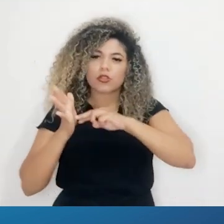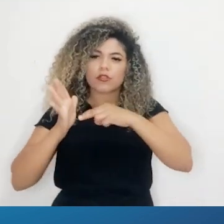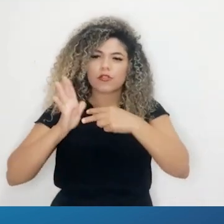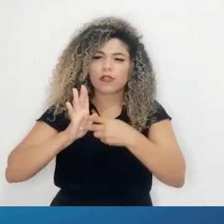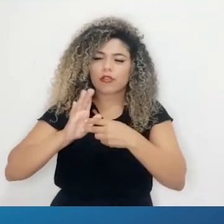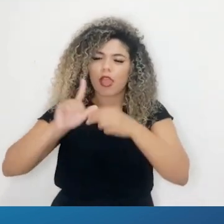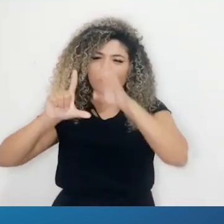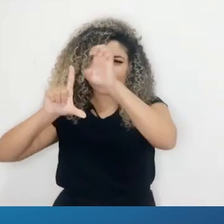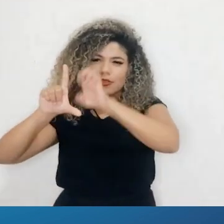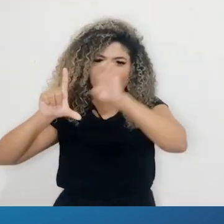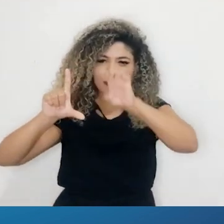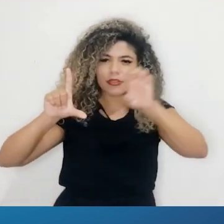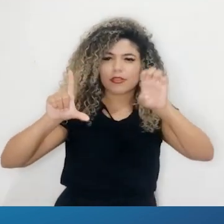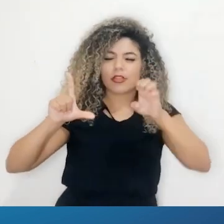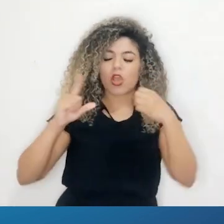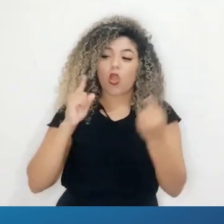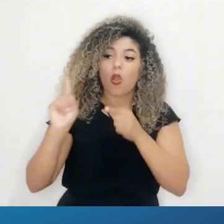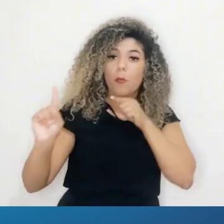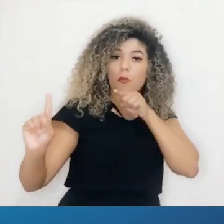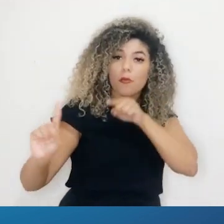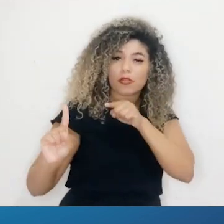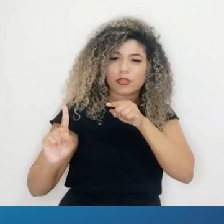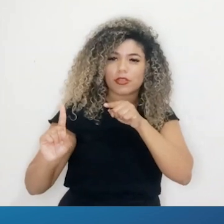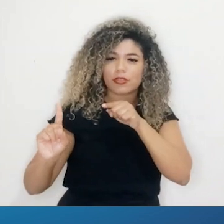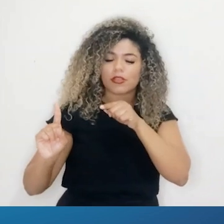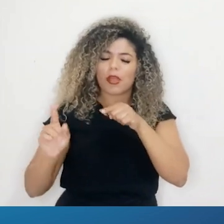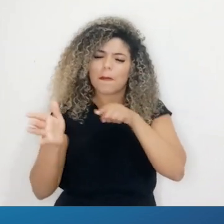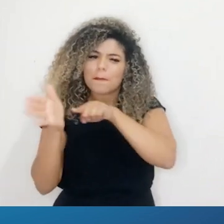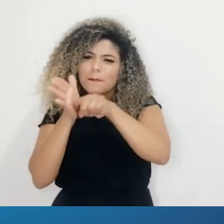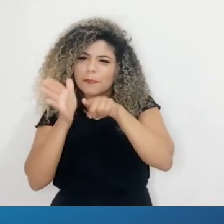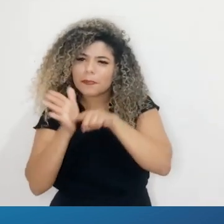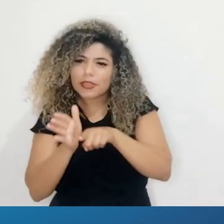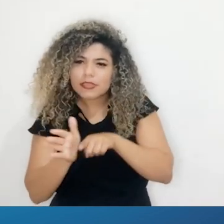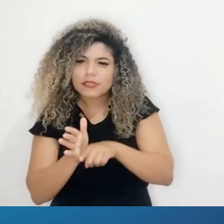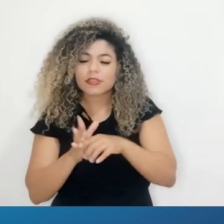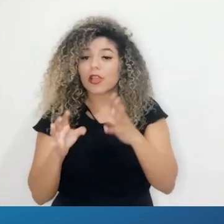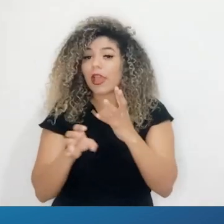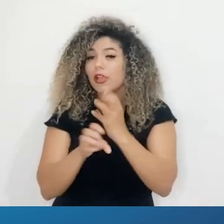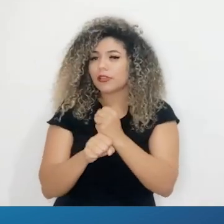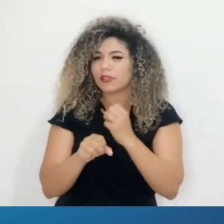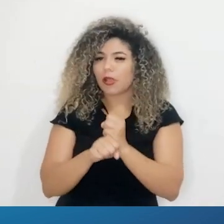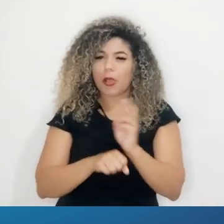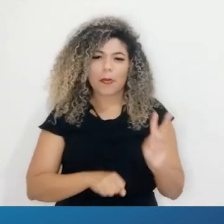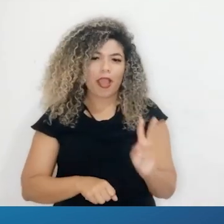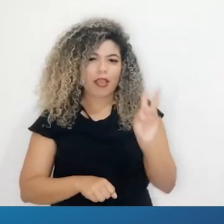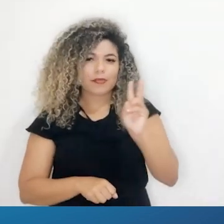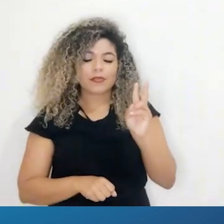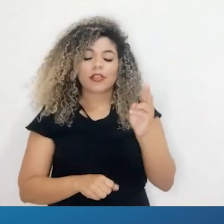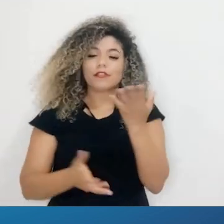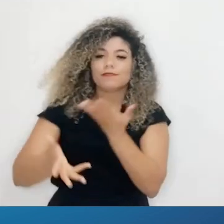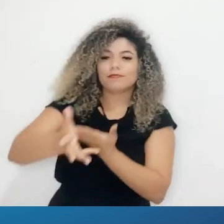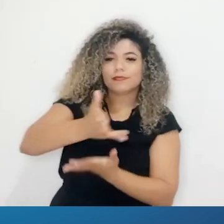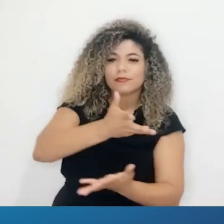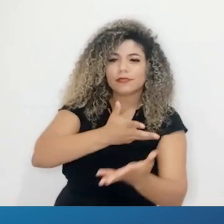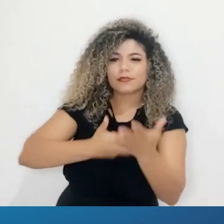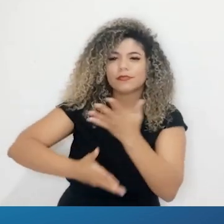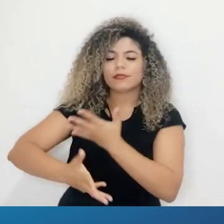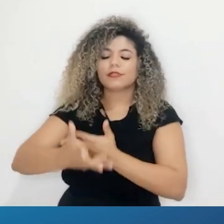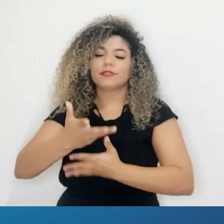média estatística como indicador da tendência de uma pesquisa calcular seu valor e relacioná-lo